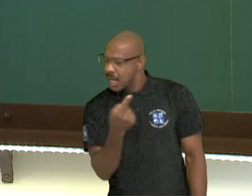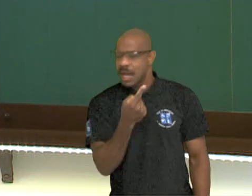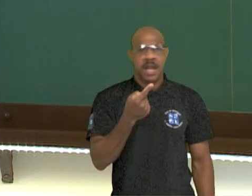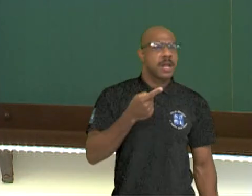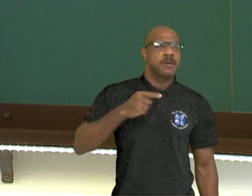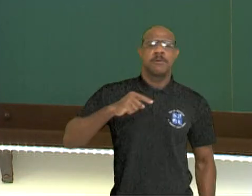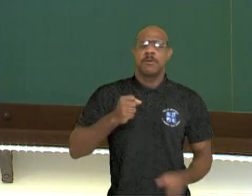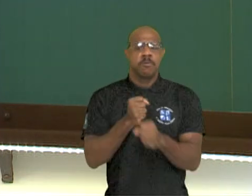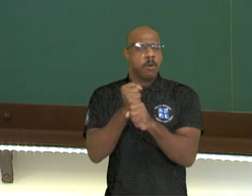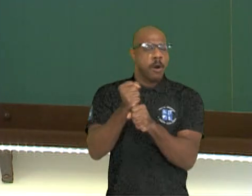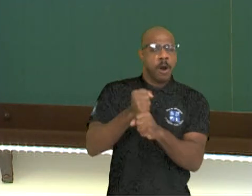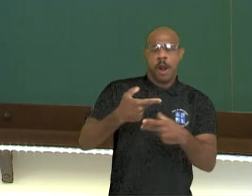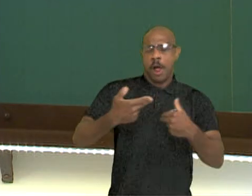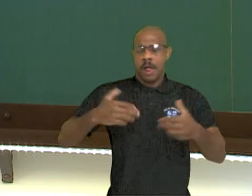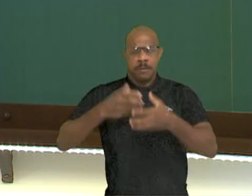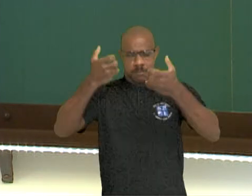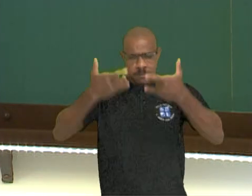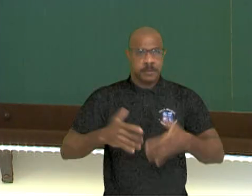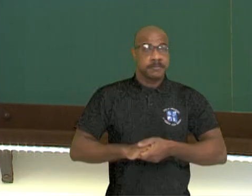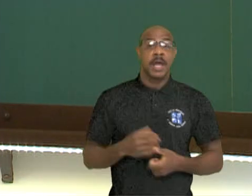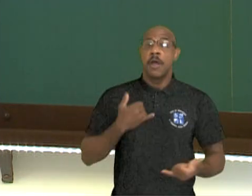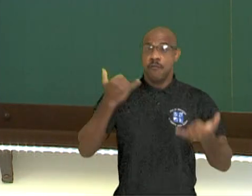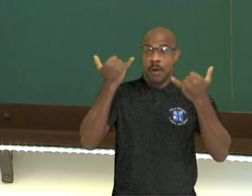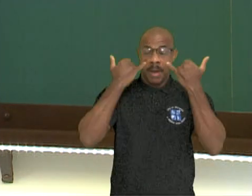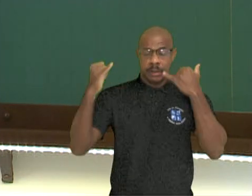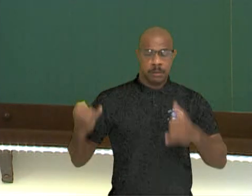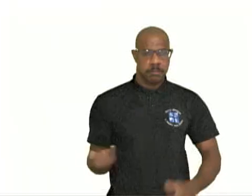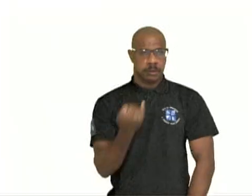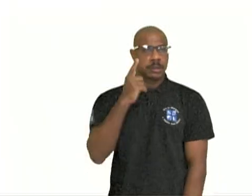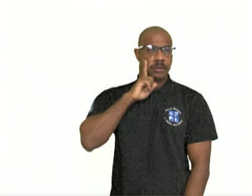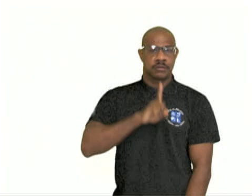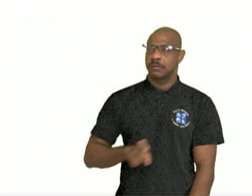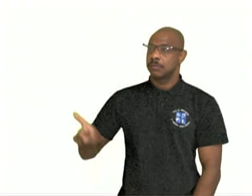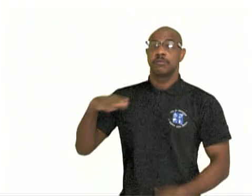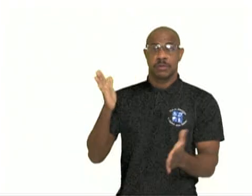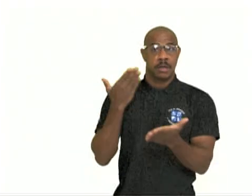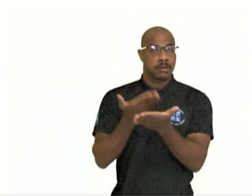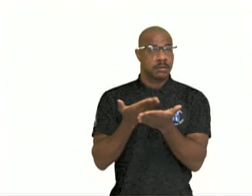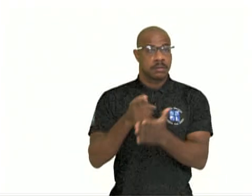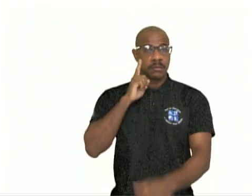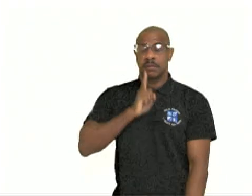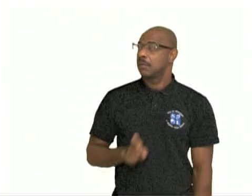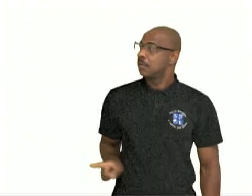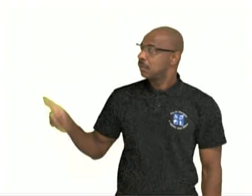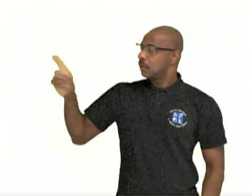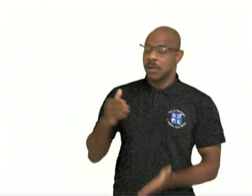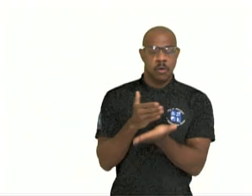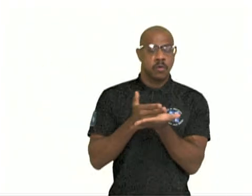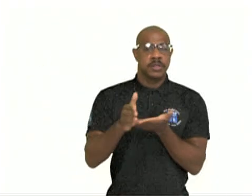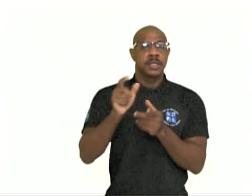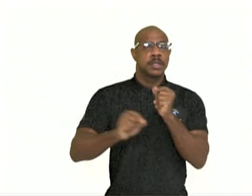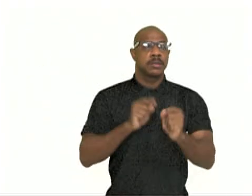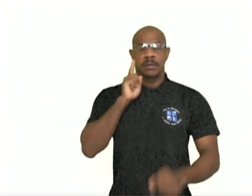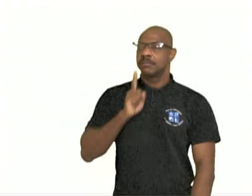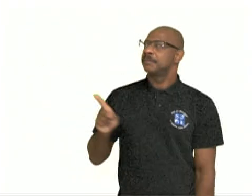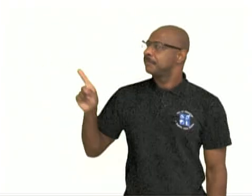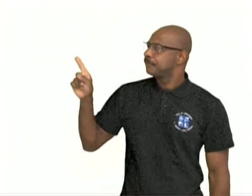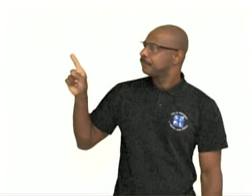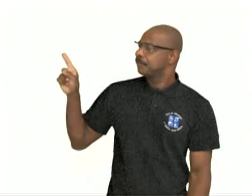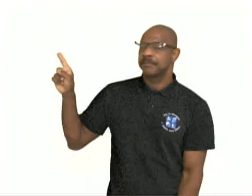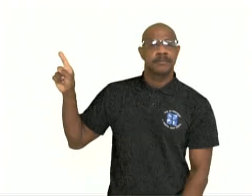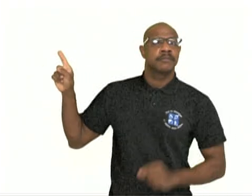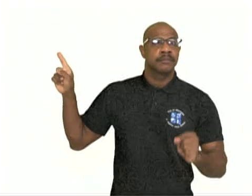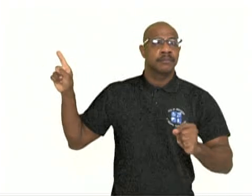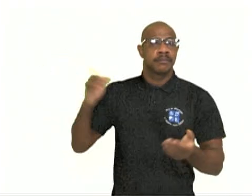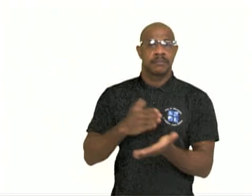traz aqui para nós informações bem importantes que nós já estudamos. Então, o início, o que que eu penso ali de formação